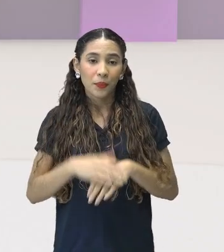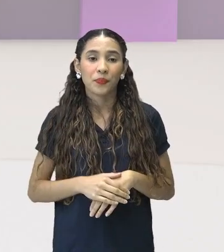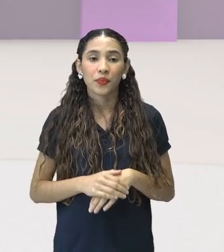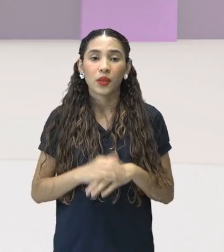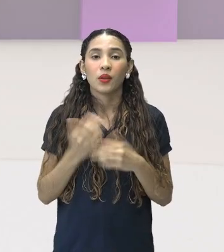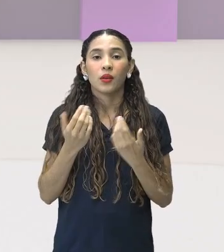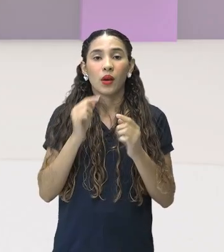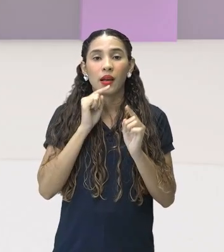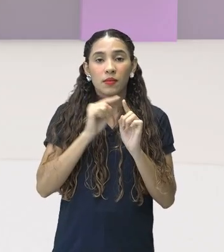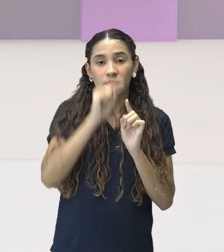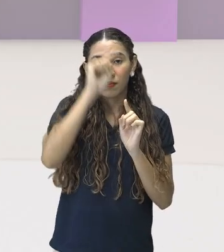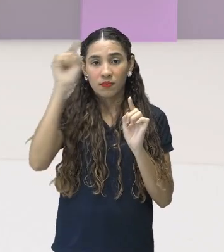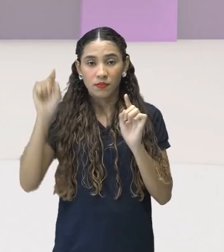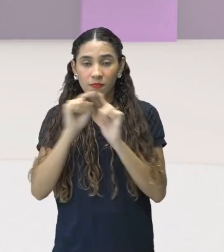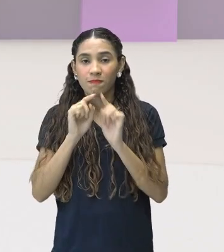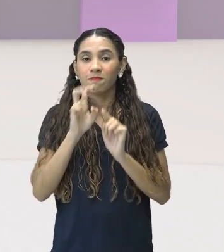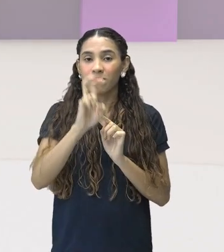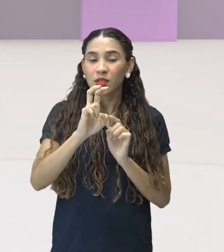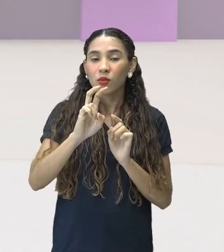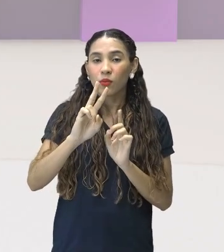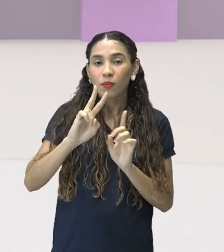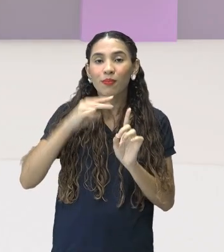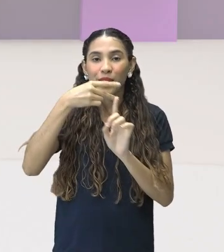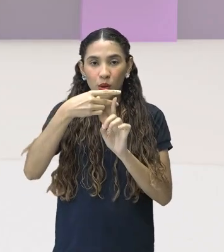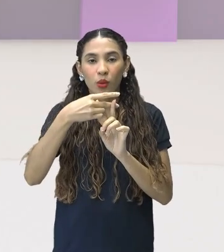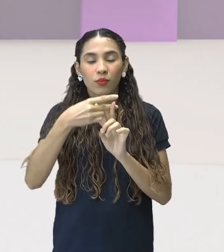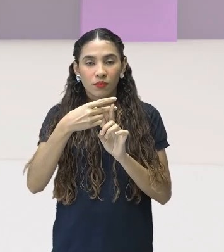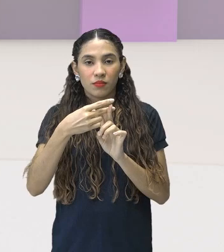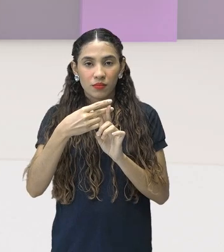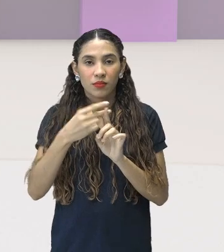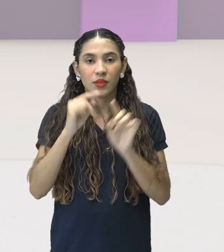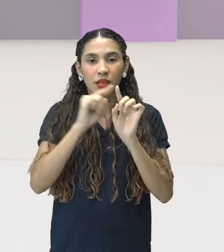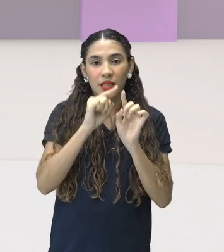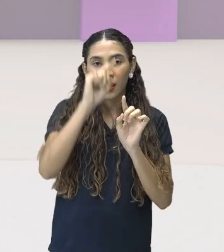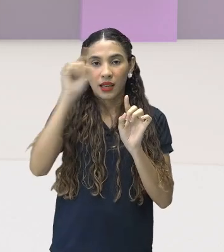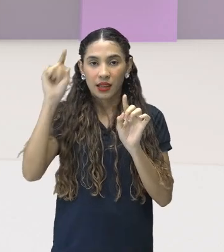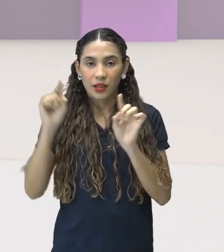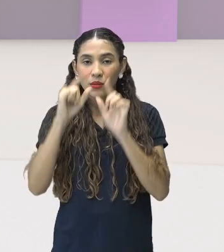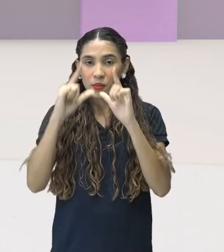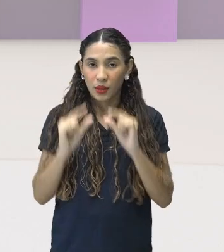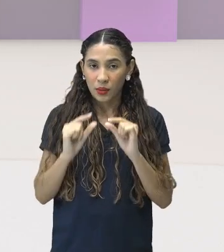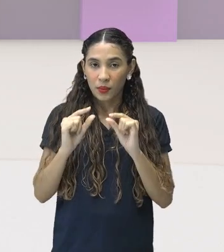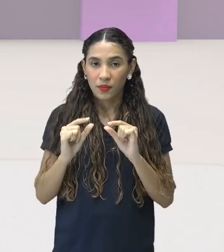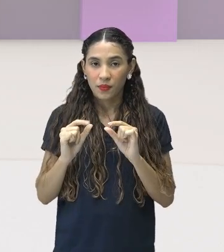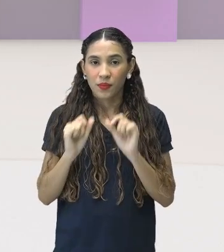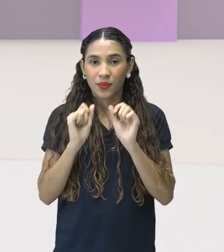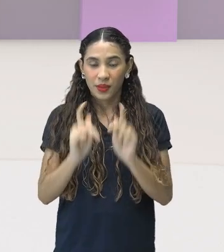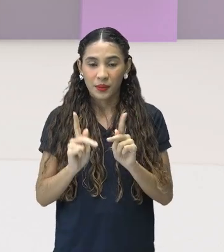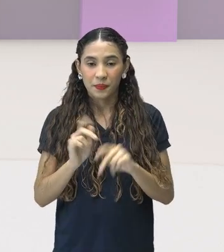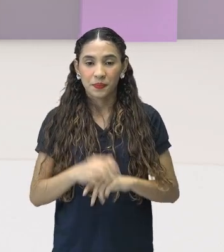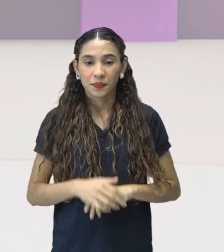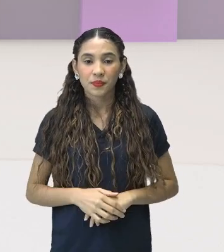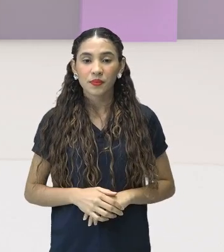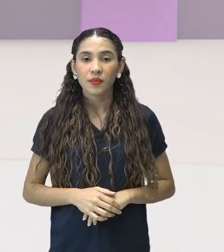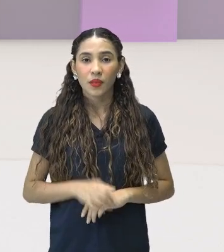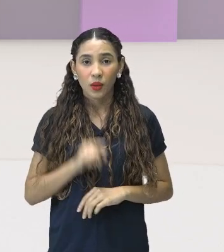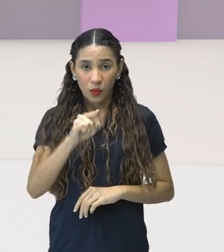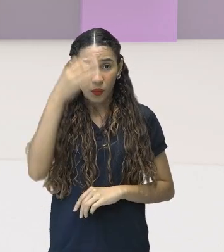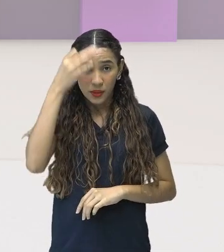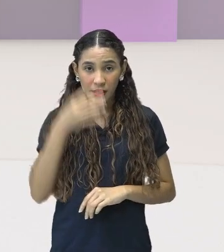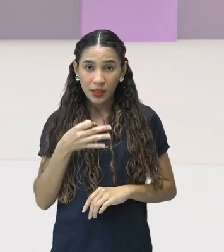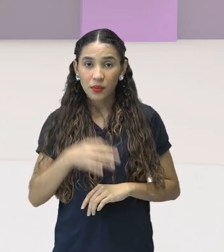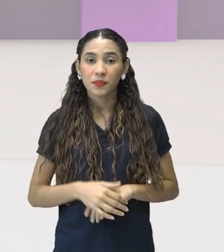maior está 5 vezes maior do que o nosso retângulo menor. Ok?